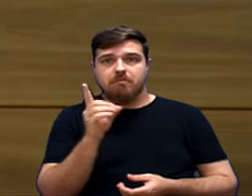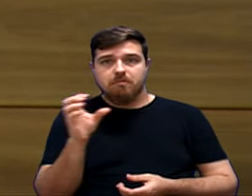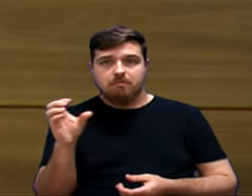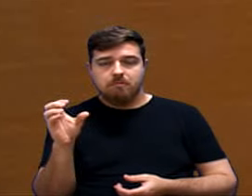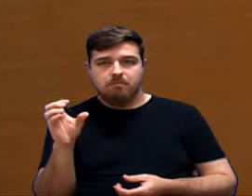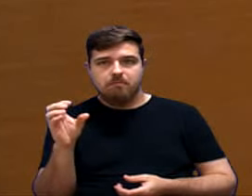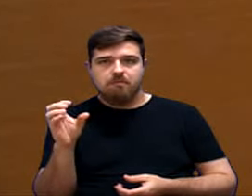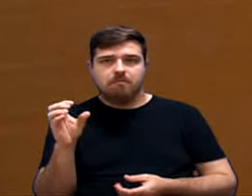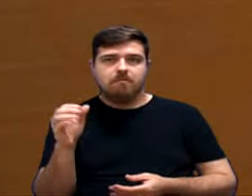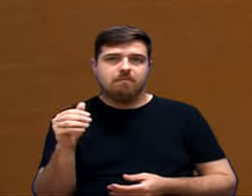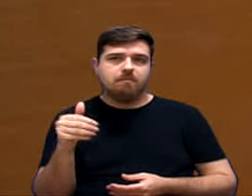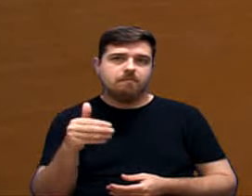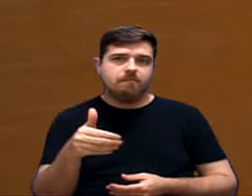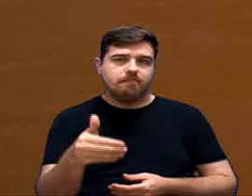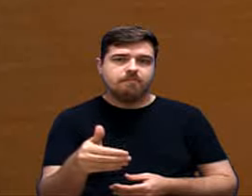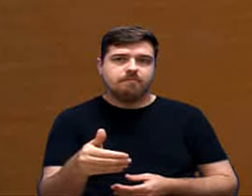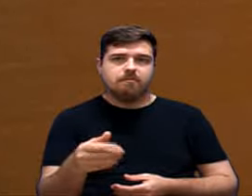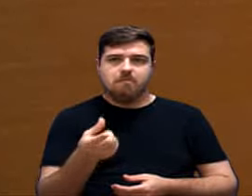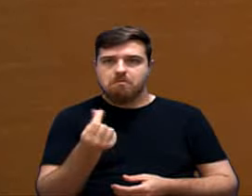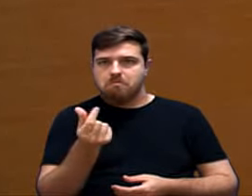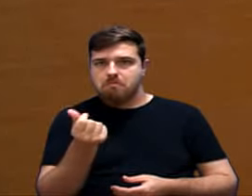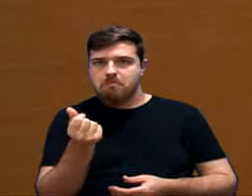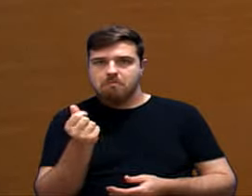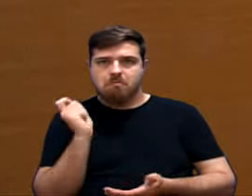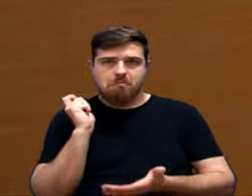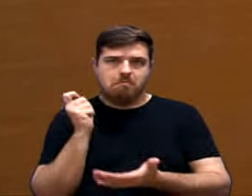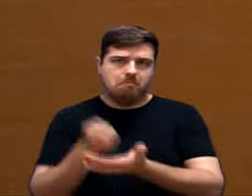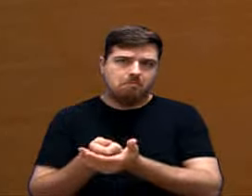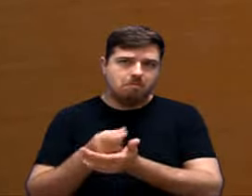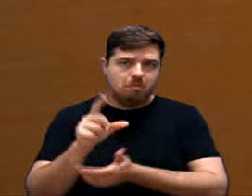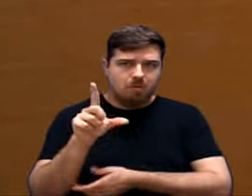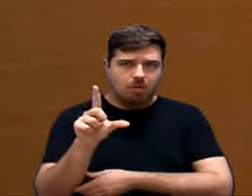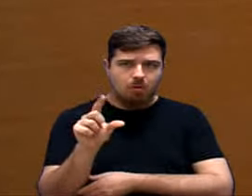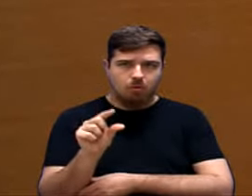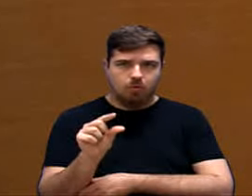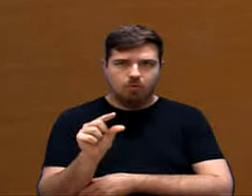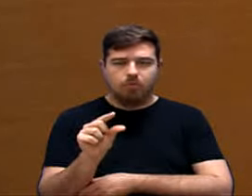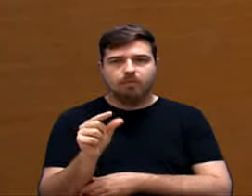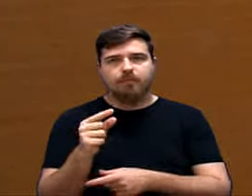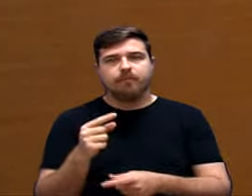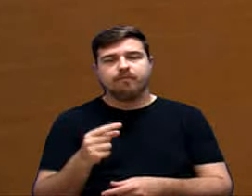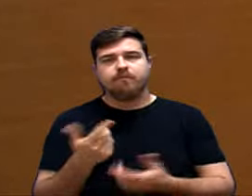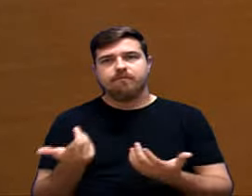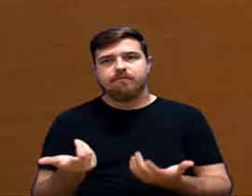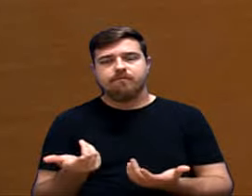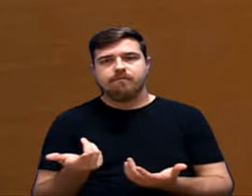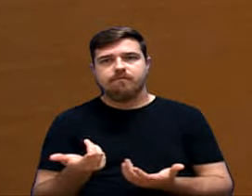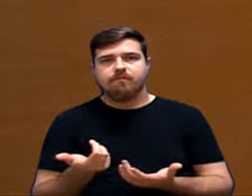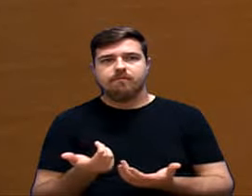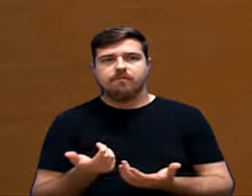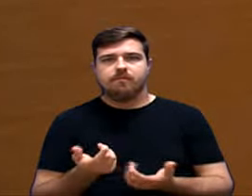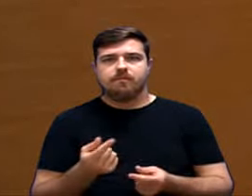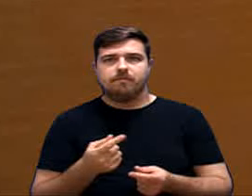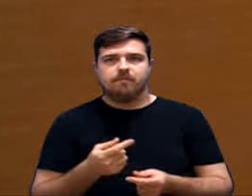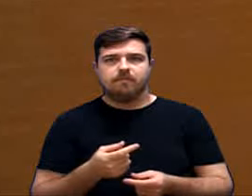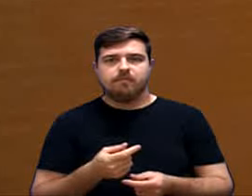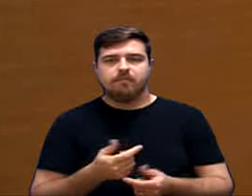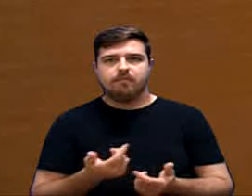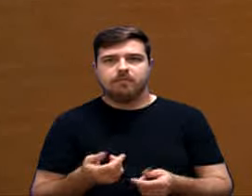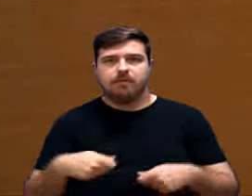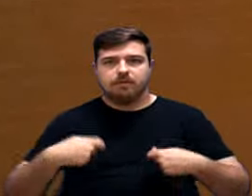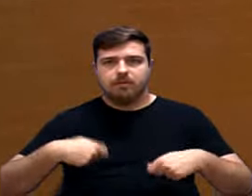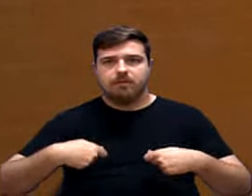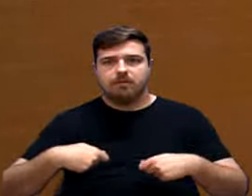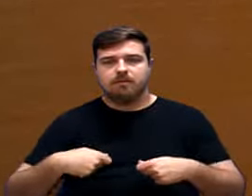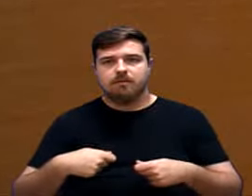for se for o custo da obra for menor inclusive do que a esse RDC que precisa